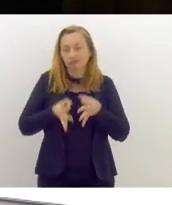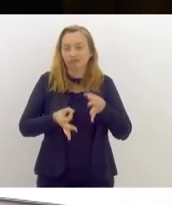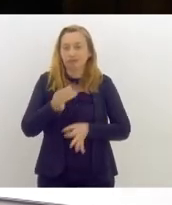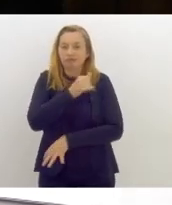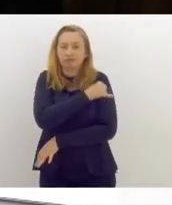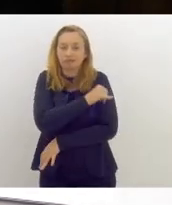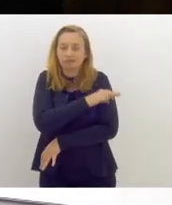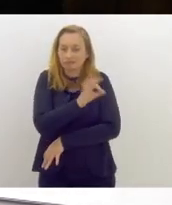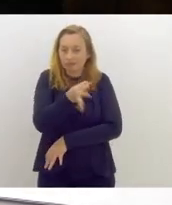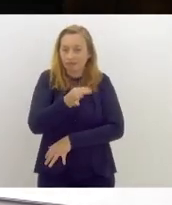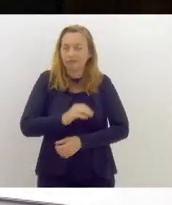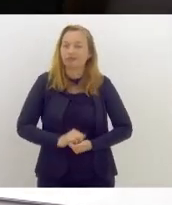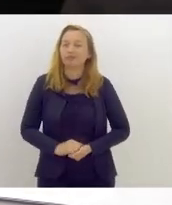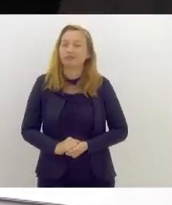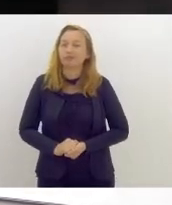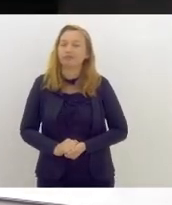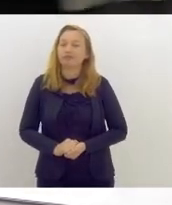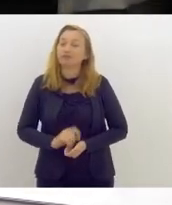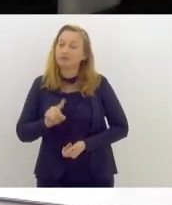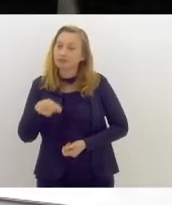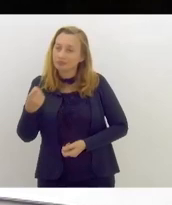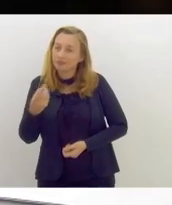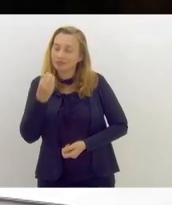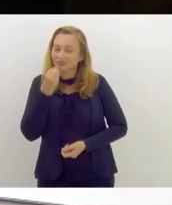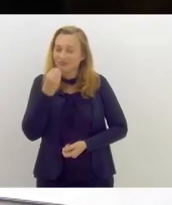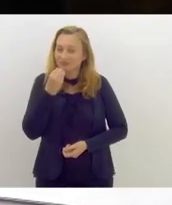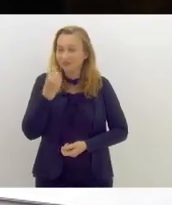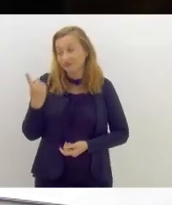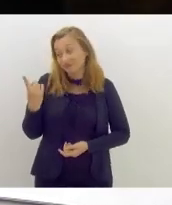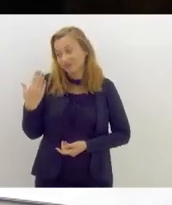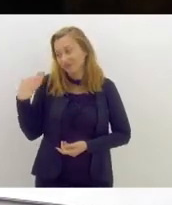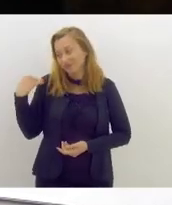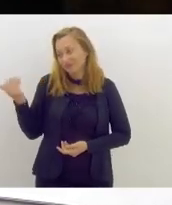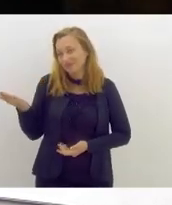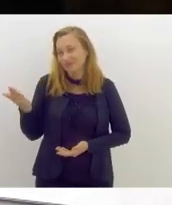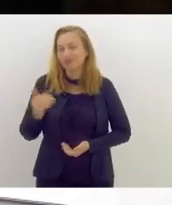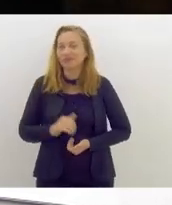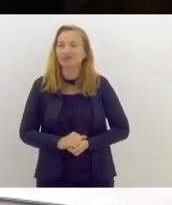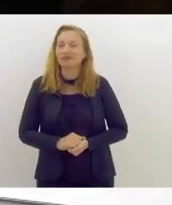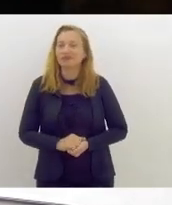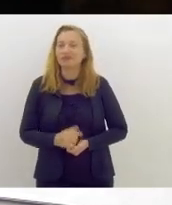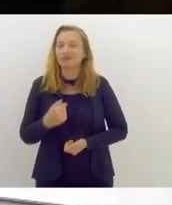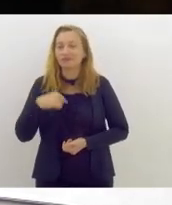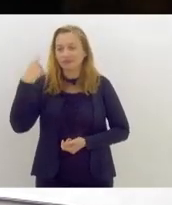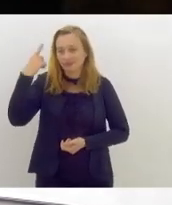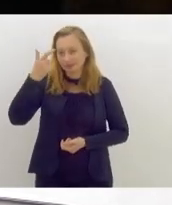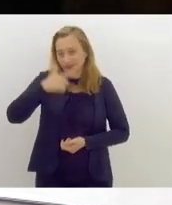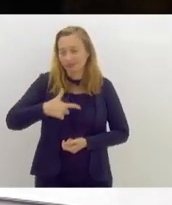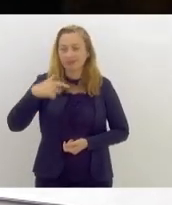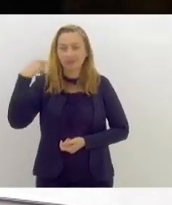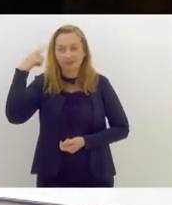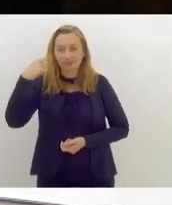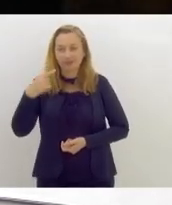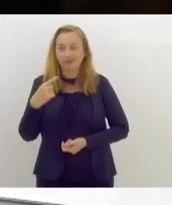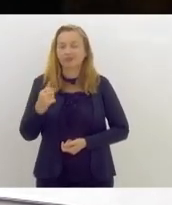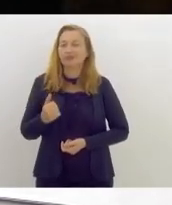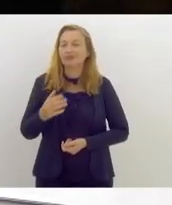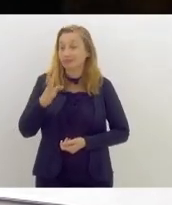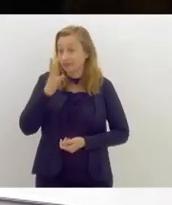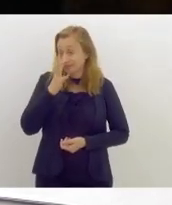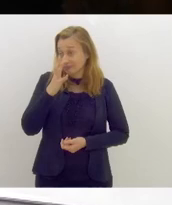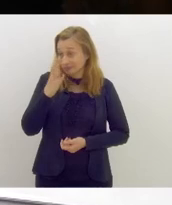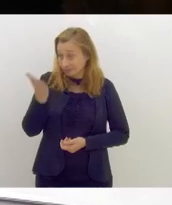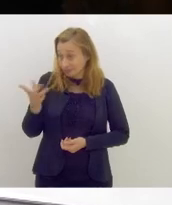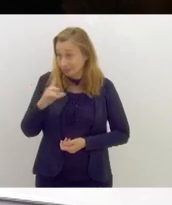com certeza para outra oportunidade tá aqui ao lado eu pulseira advogado Dr Simonetti admiração